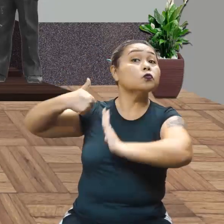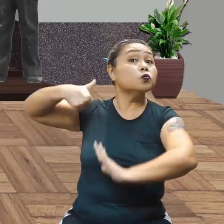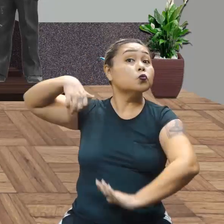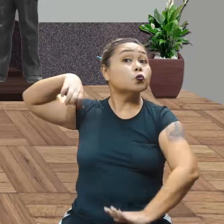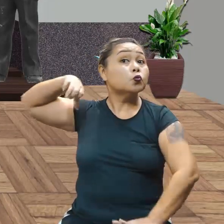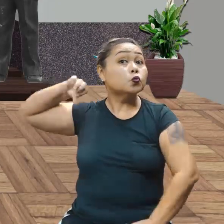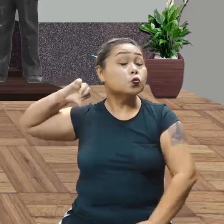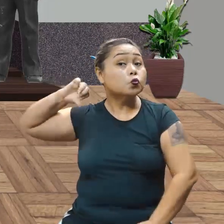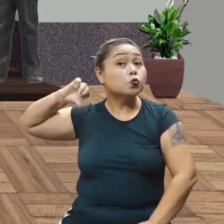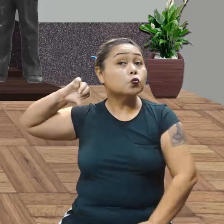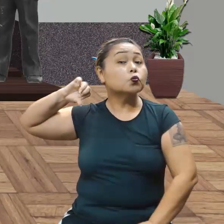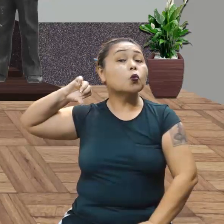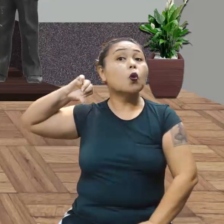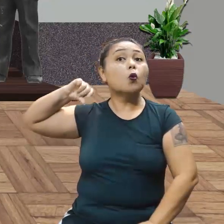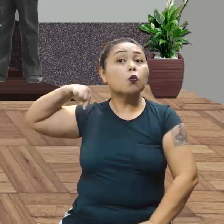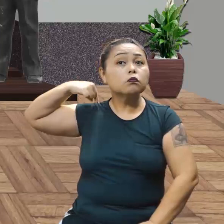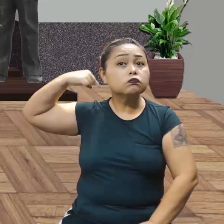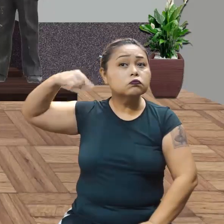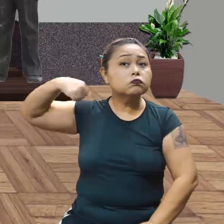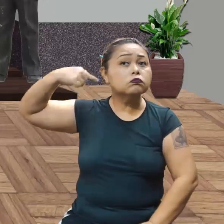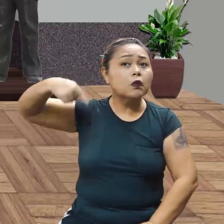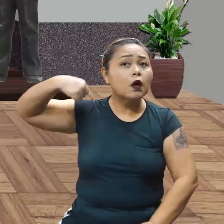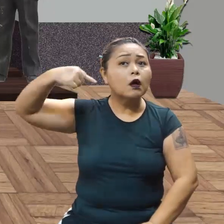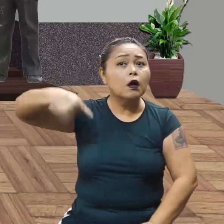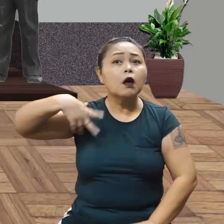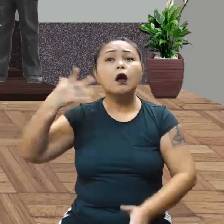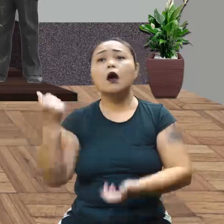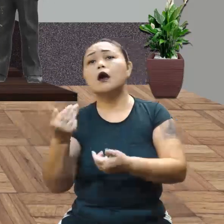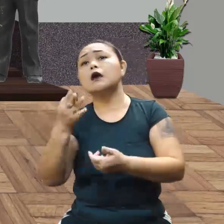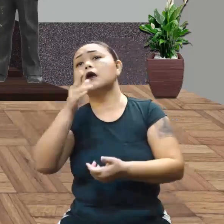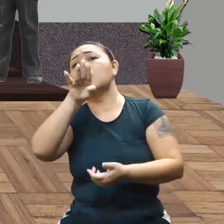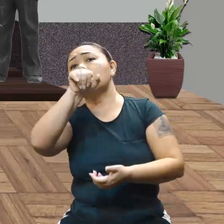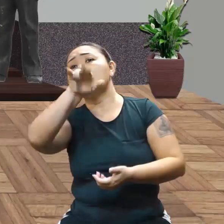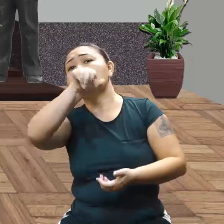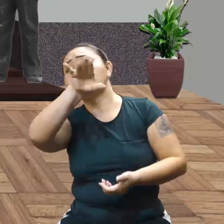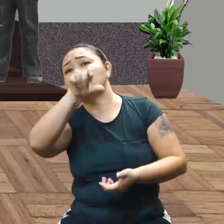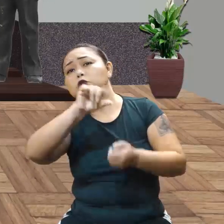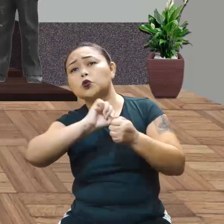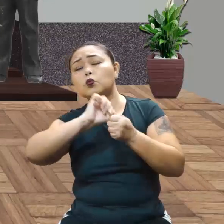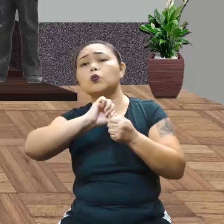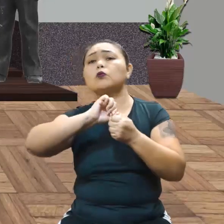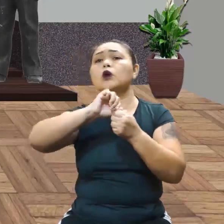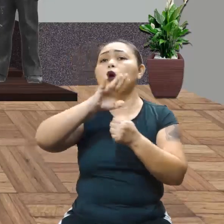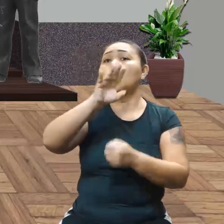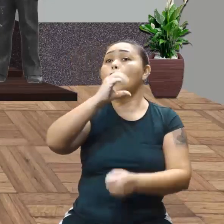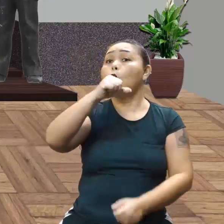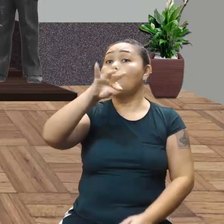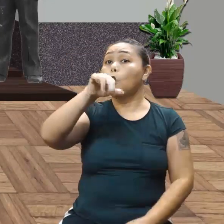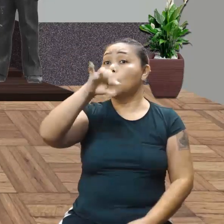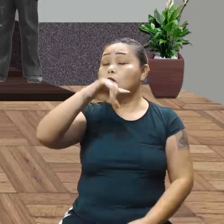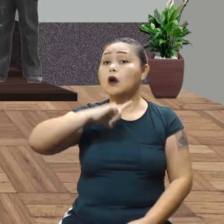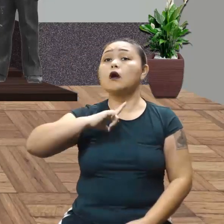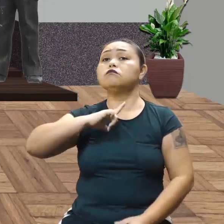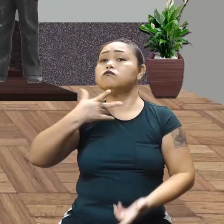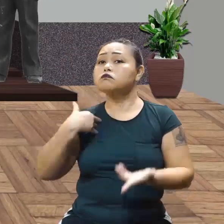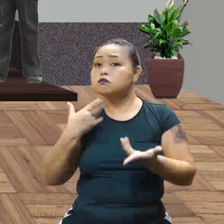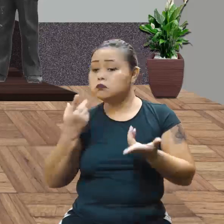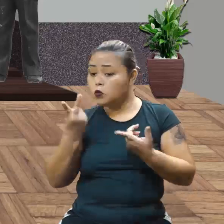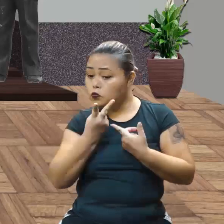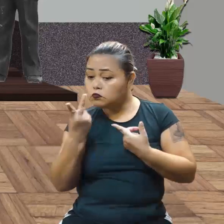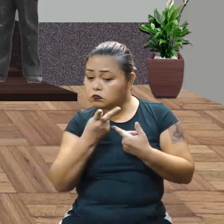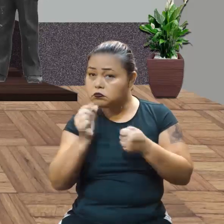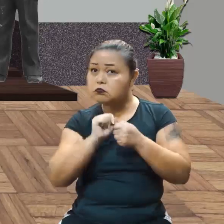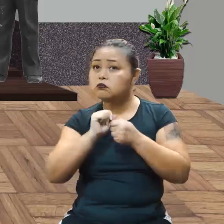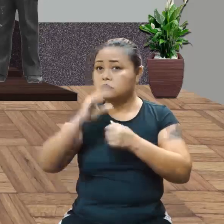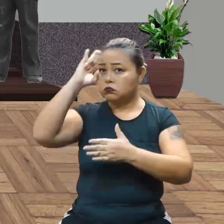E Rondon é um grande seguidor, assim mesmo como Benjamin Constant, que é o seu professor, são seguidores desse movimento